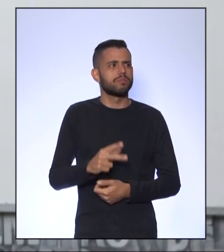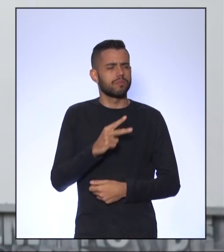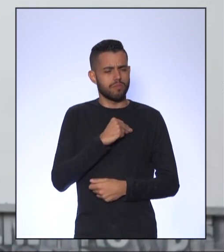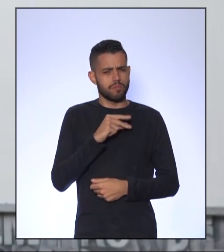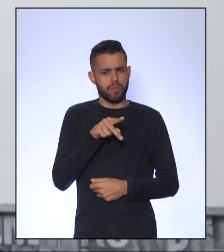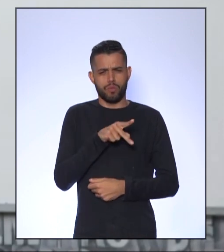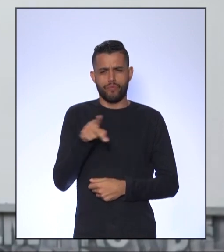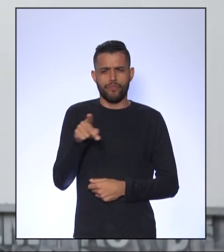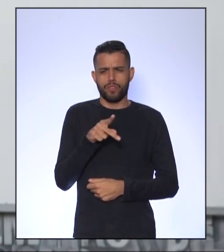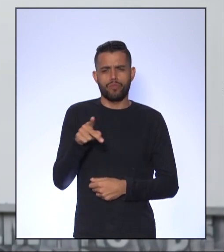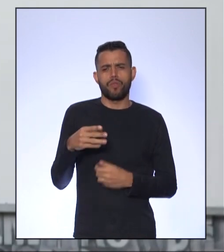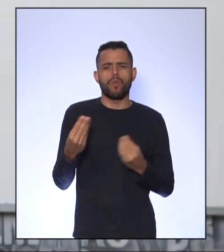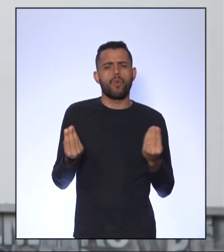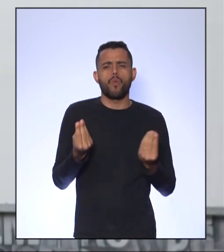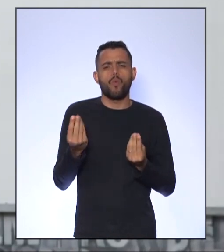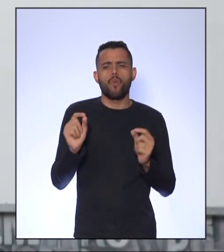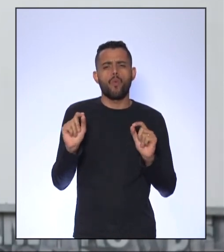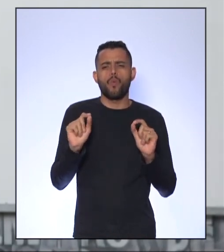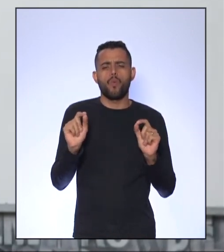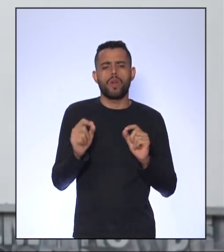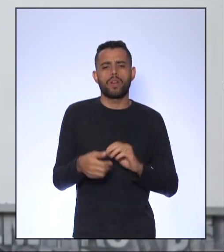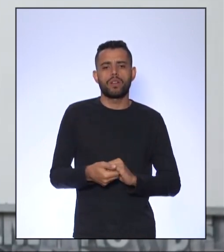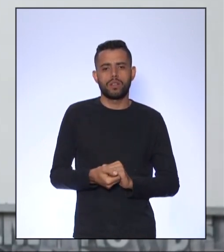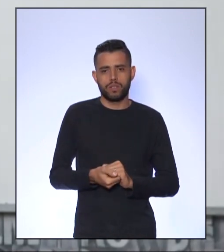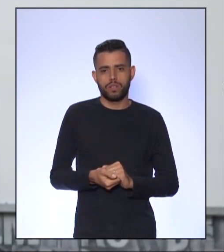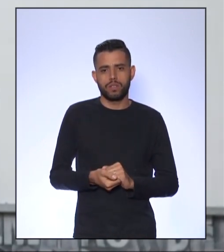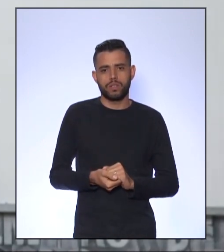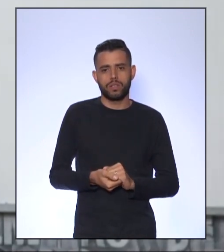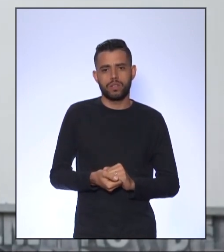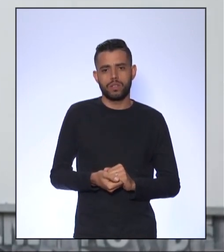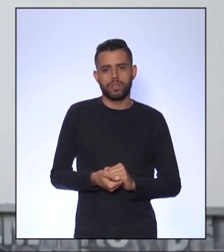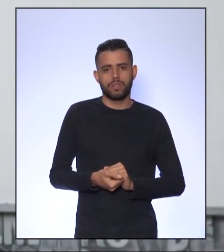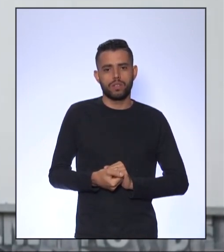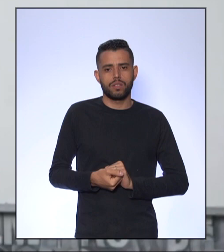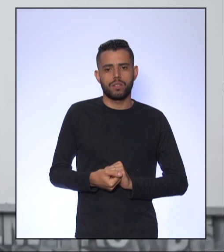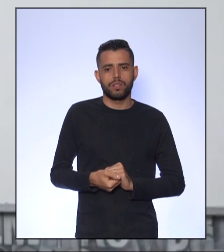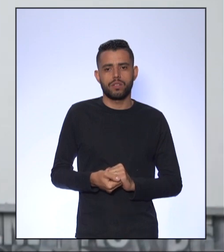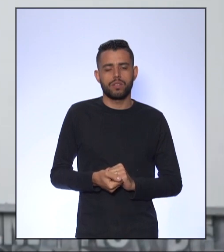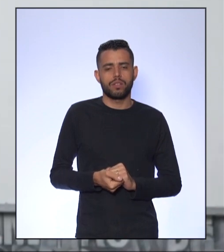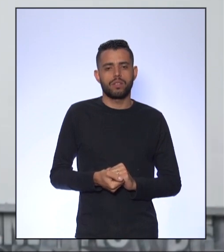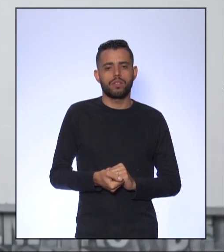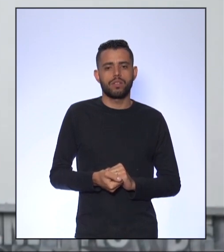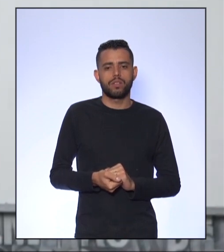Professor, o que são os mecenas? Aí que vem.